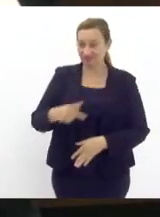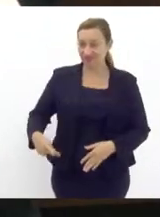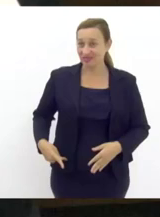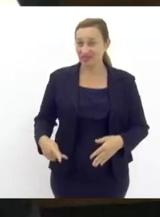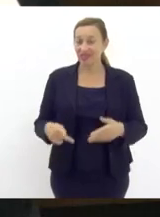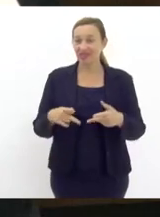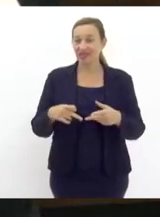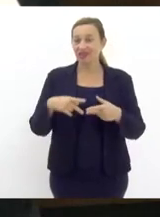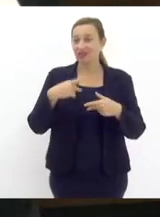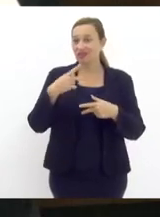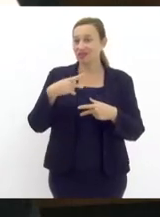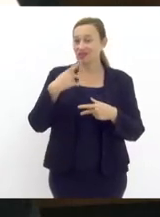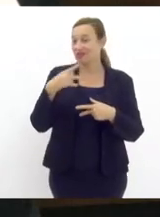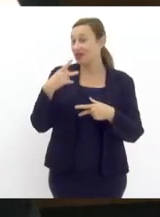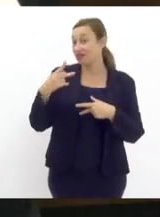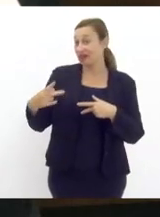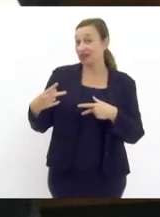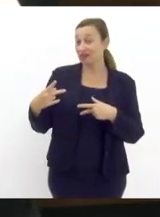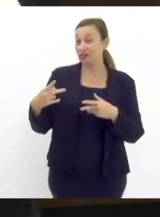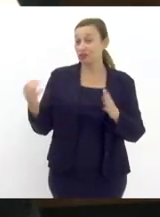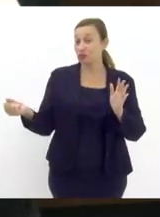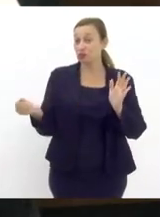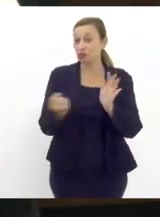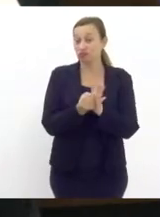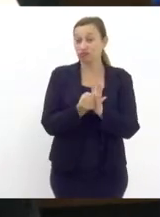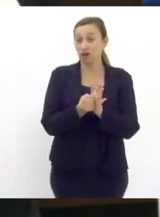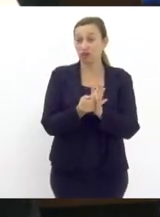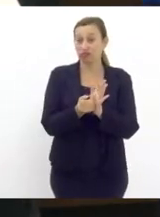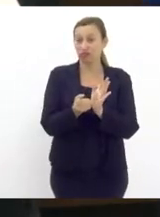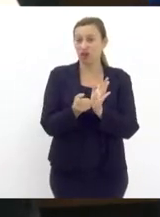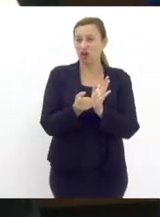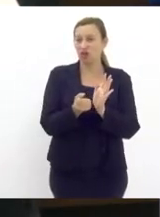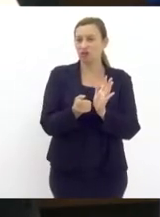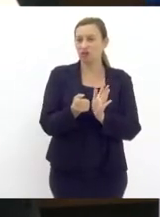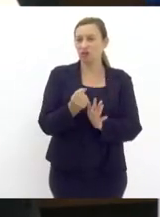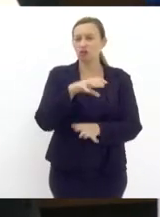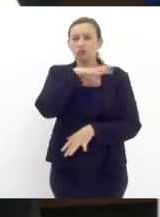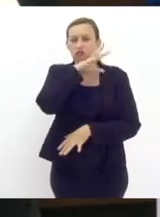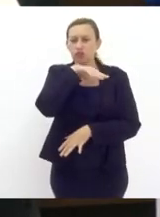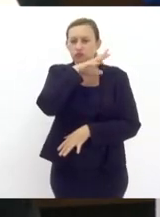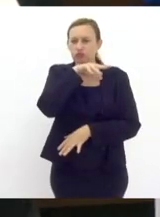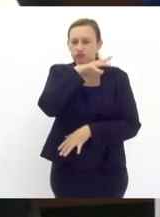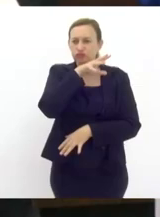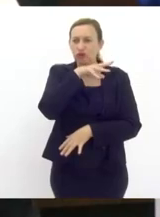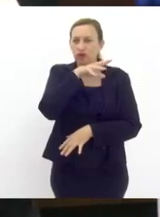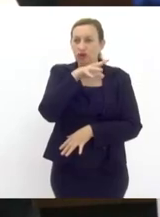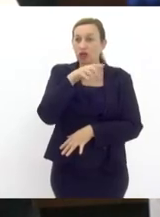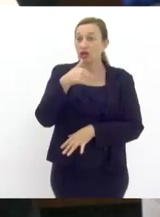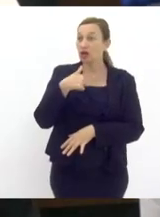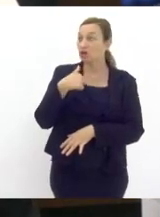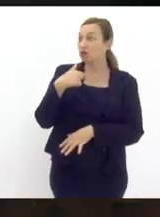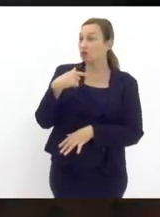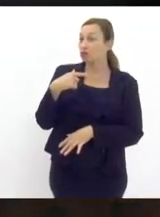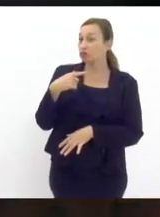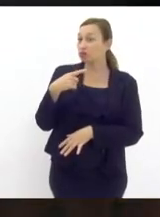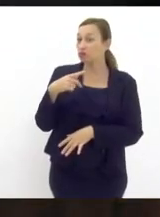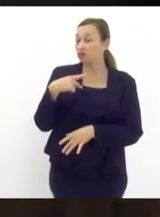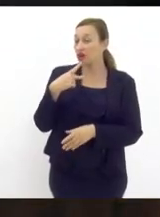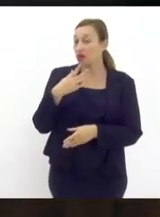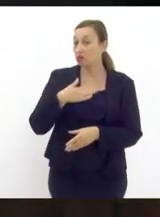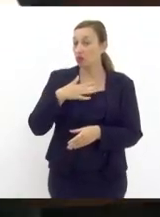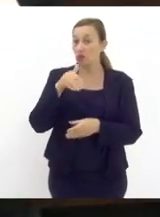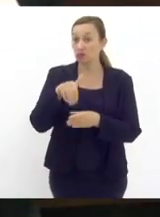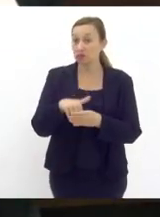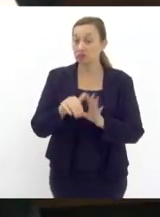em cima do selo dos animais que eu não tive nem oportunidade de declarar o voto no projeto de minha autoria eu